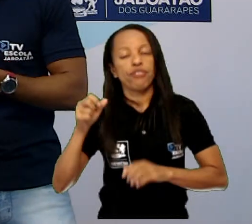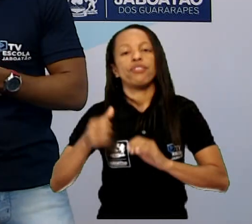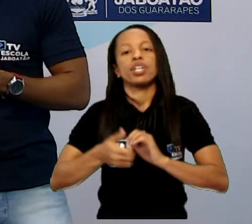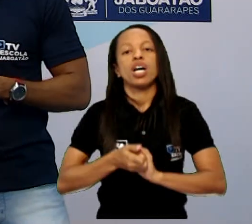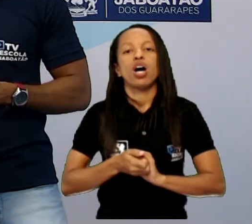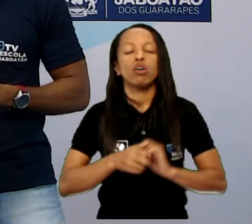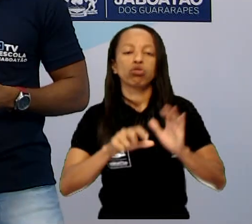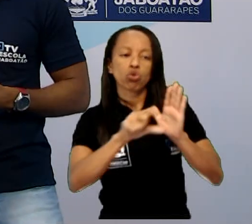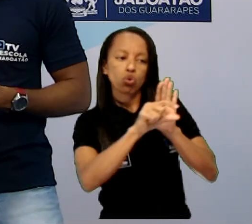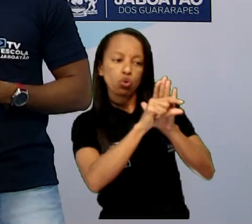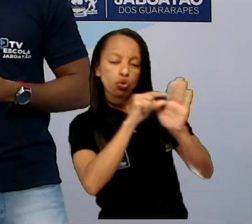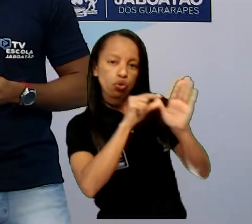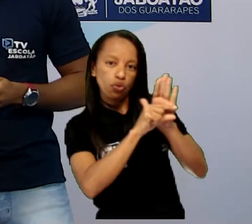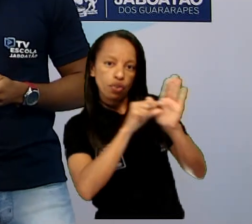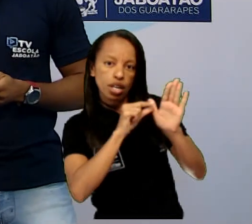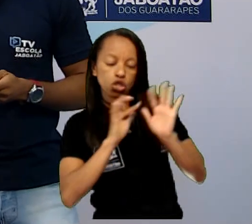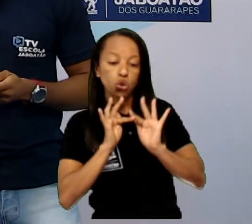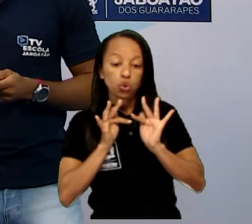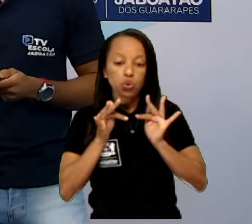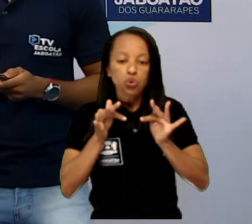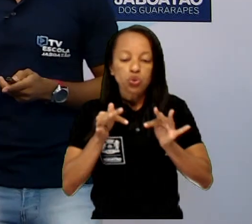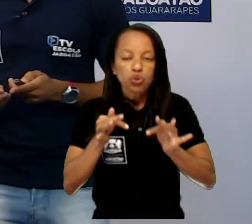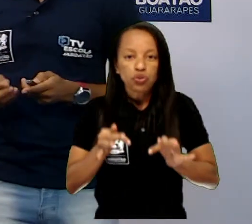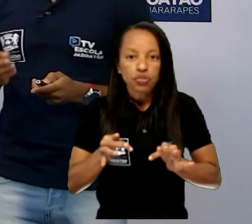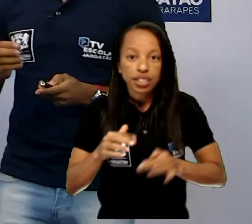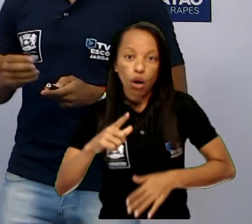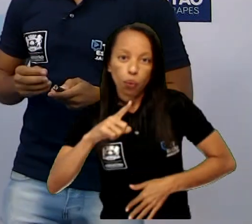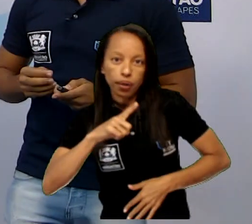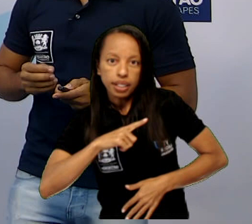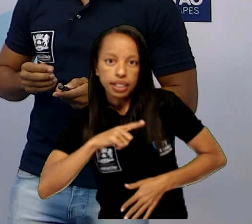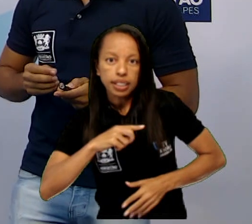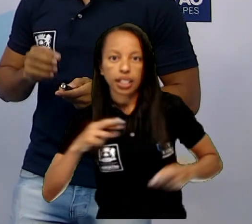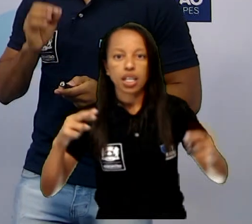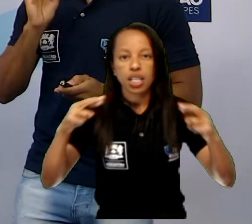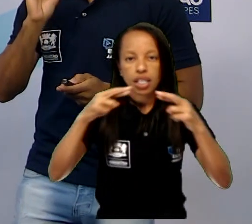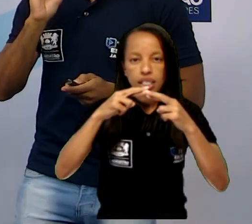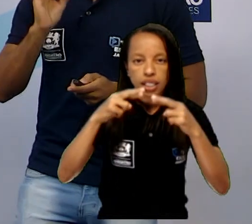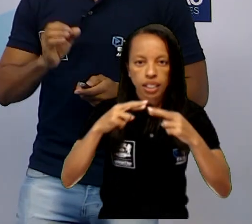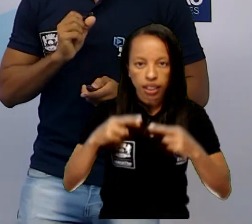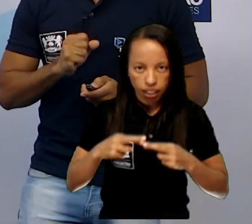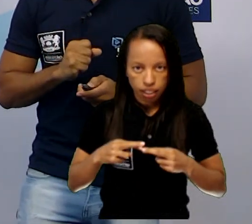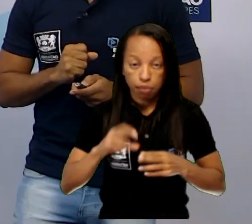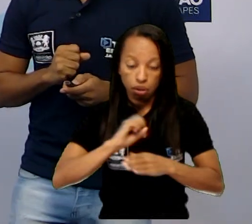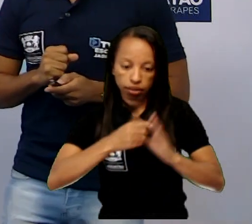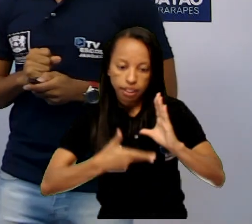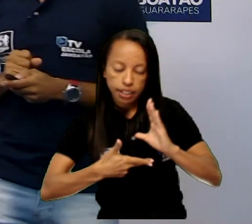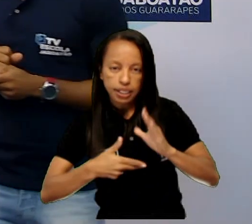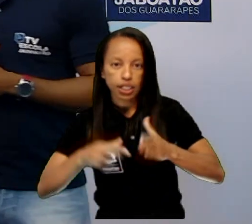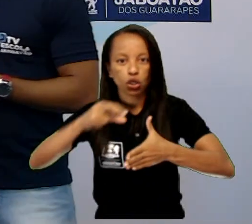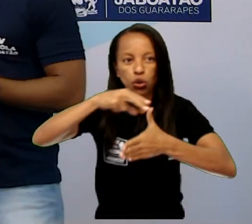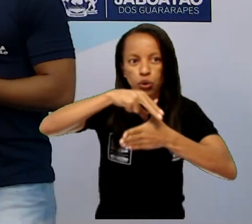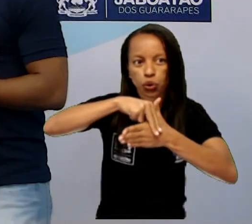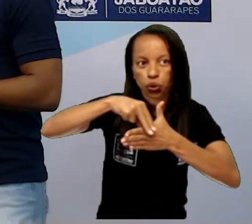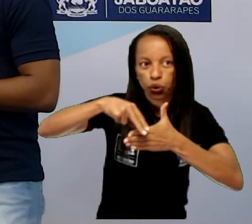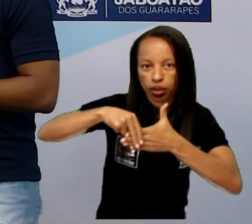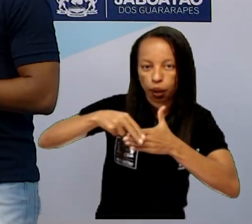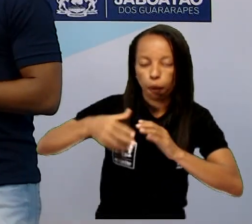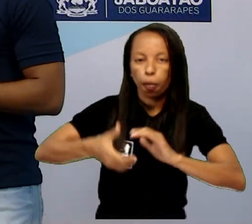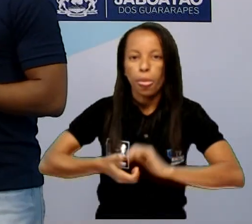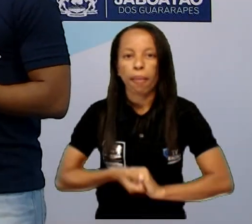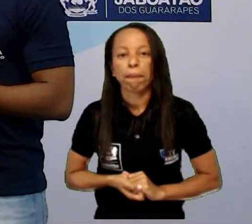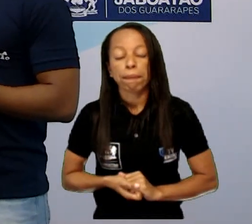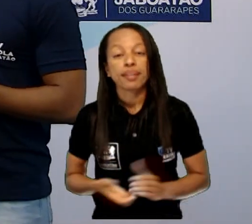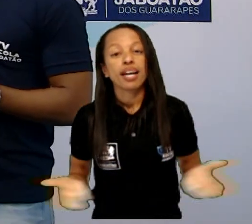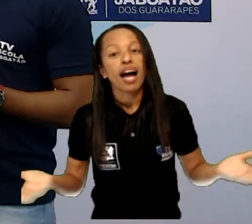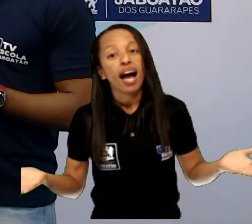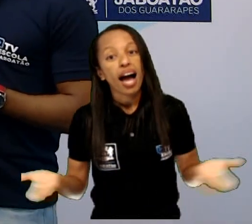dessa musicalidade, que é essa uma das características do cordel. Agora, eu vou convidar vocês, a